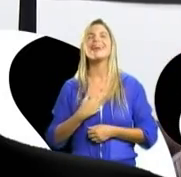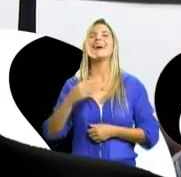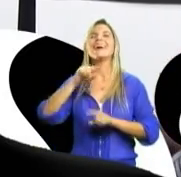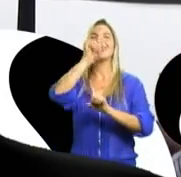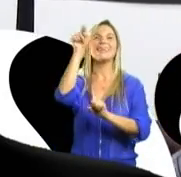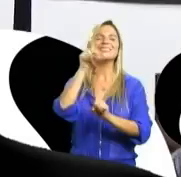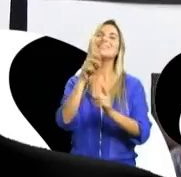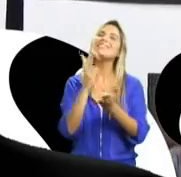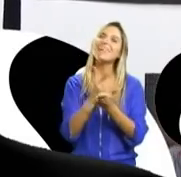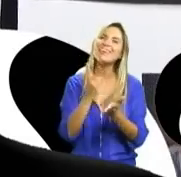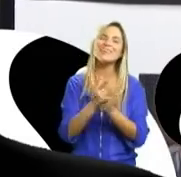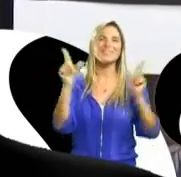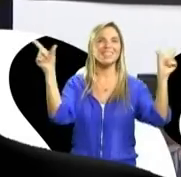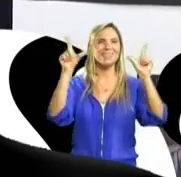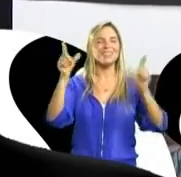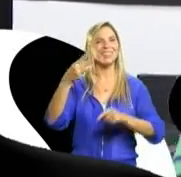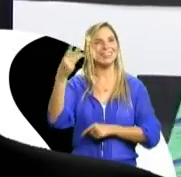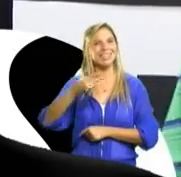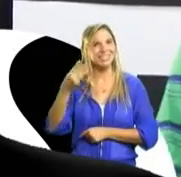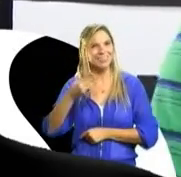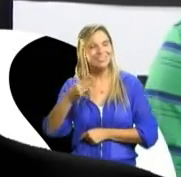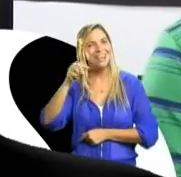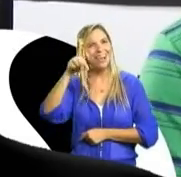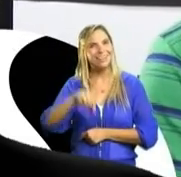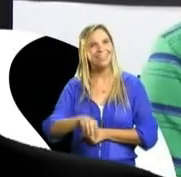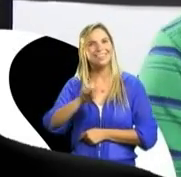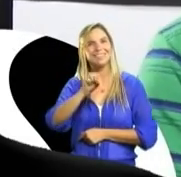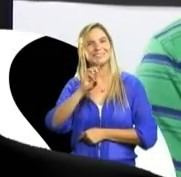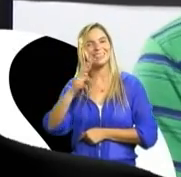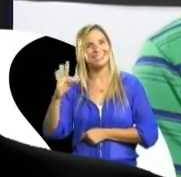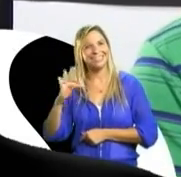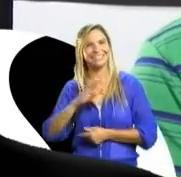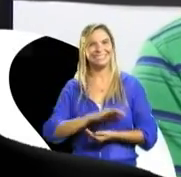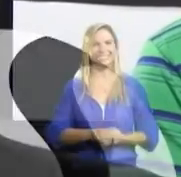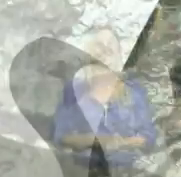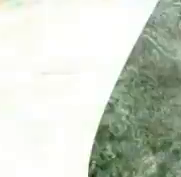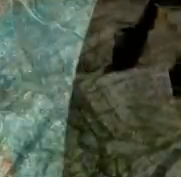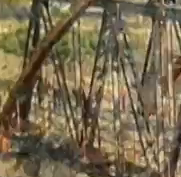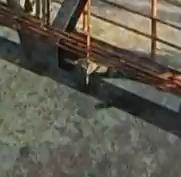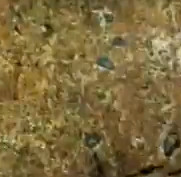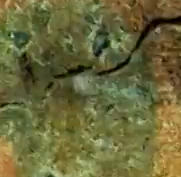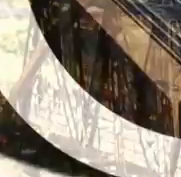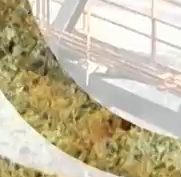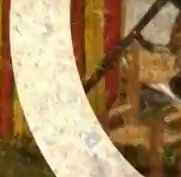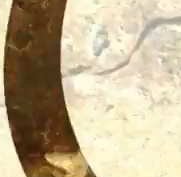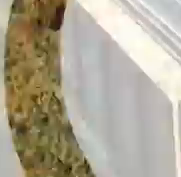programa Questões vai ao ar todas as terças-feiras, sempre aqui na TV Alterosa.